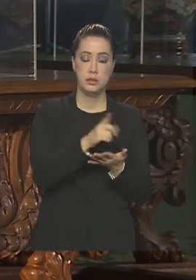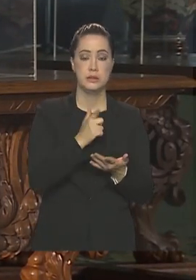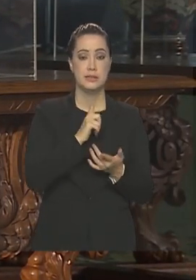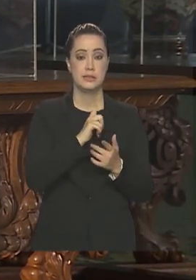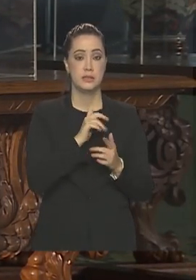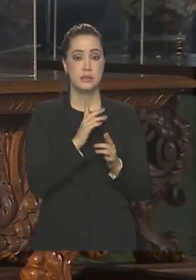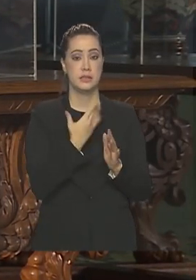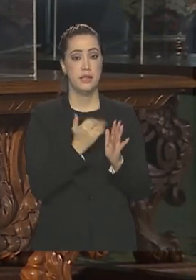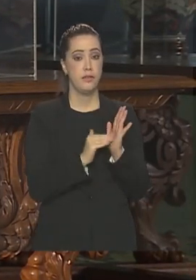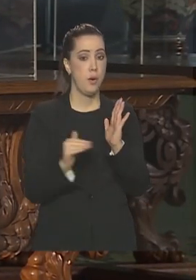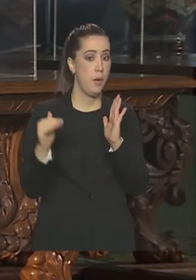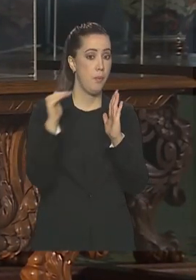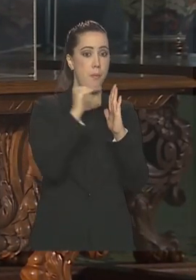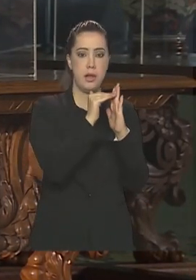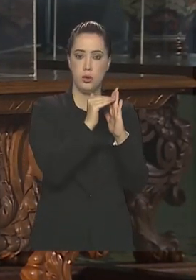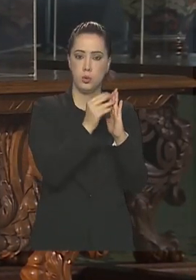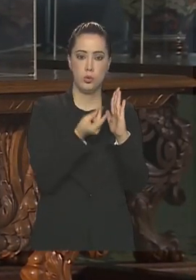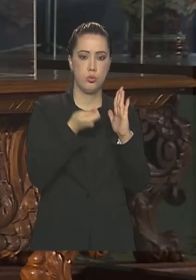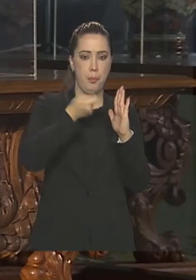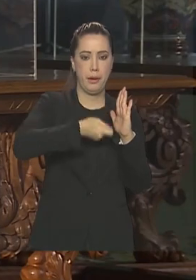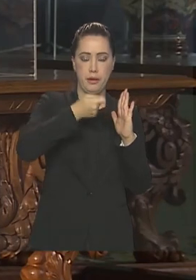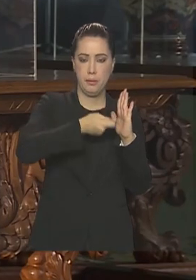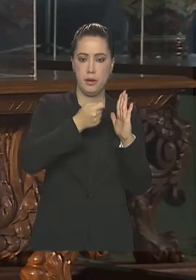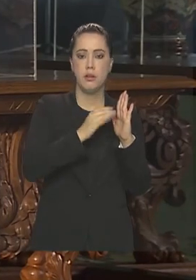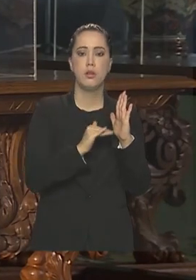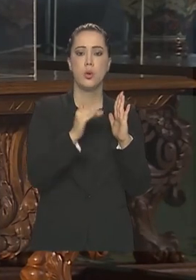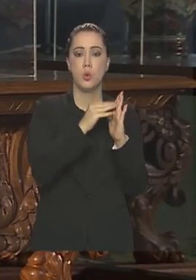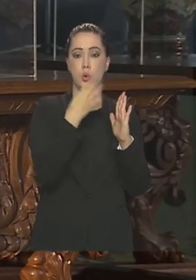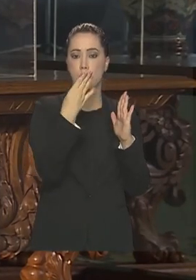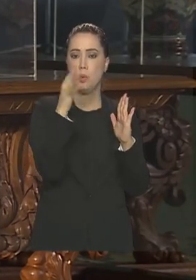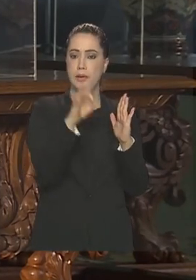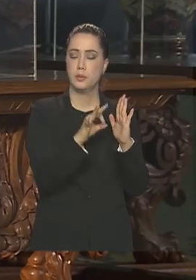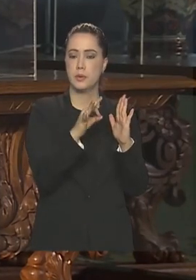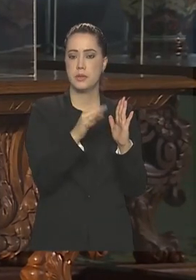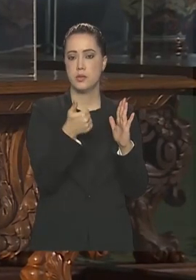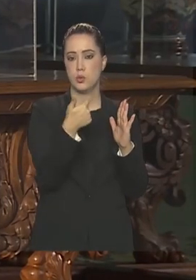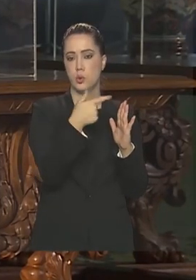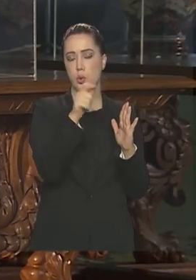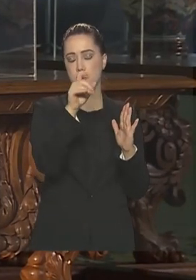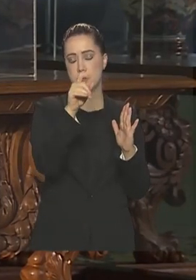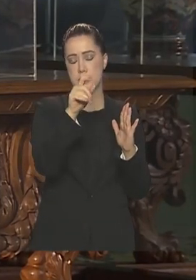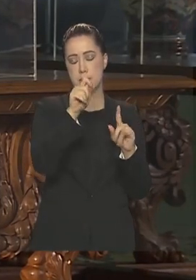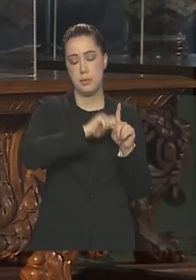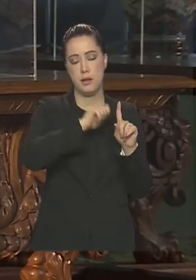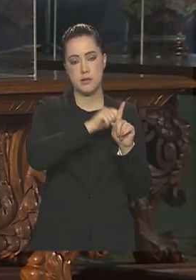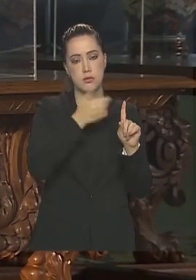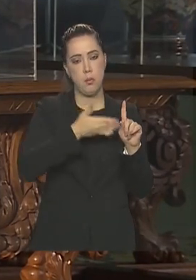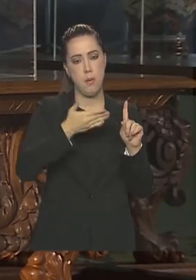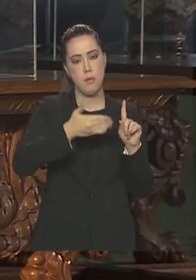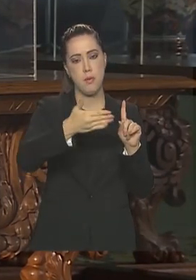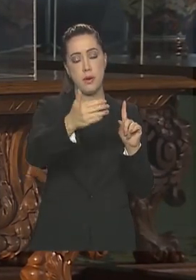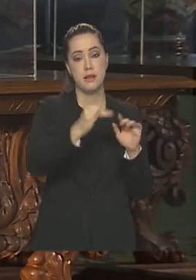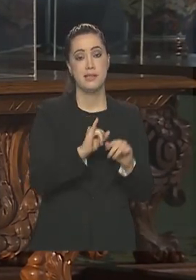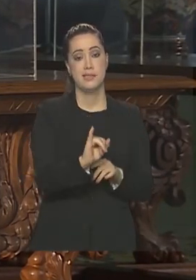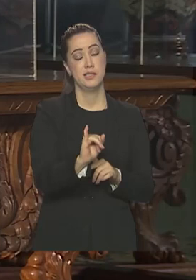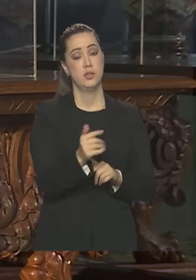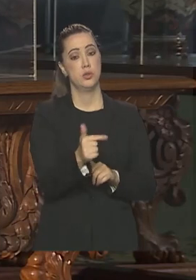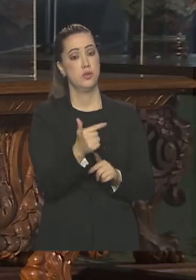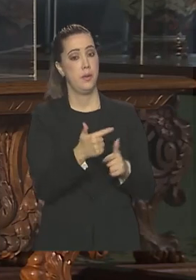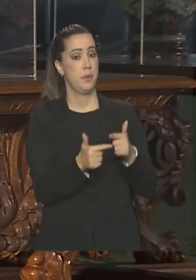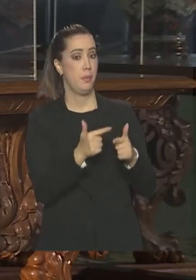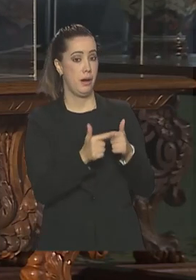teve um reajuste aprovado de 4% para os próximos 12 meses. Se não fosse a conta Covid, esse reajuste seria